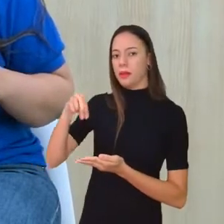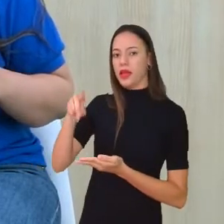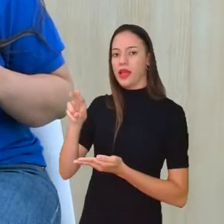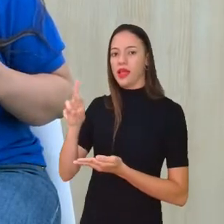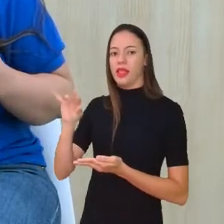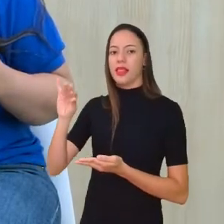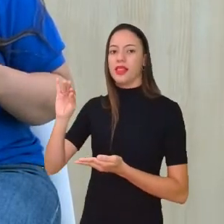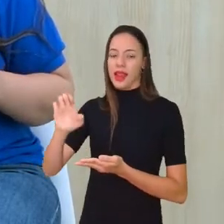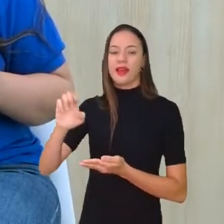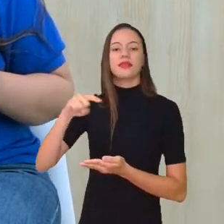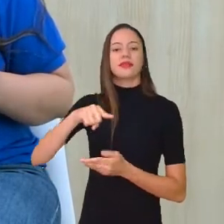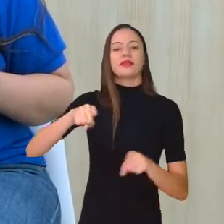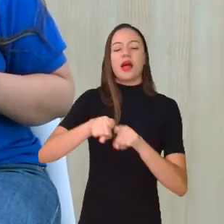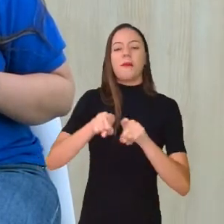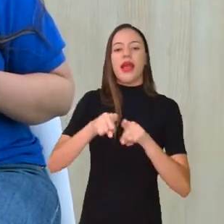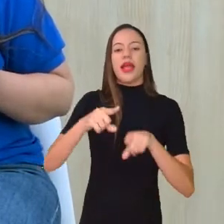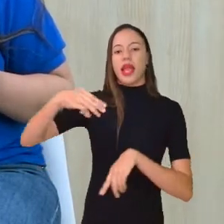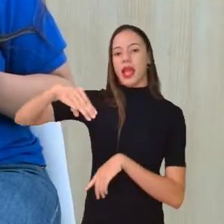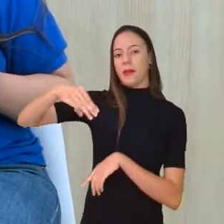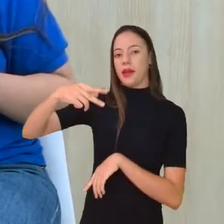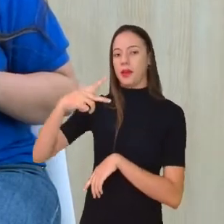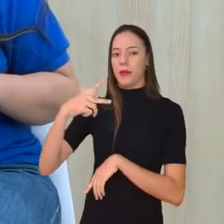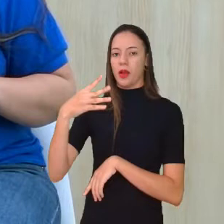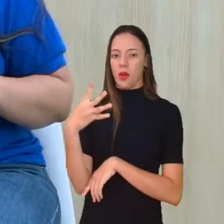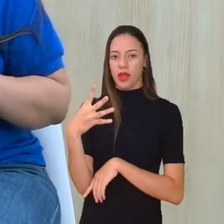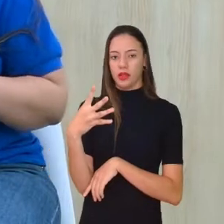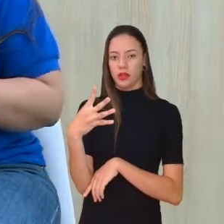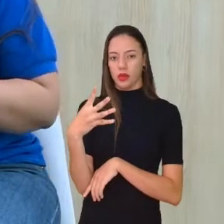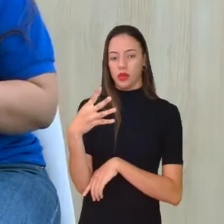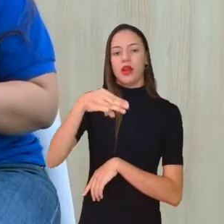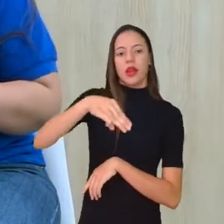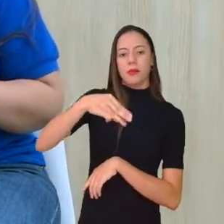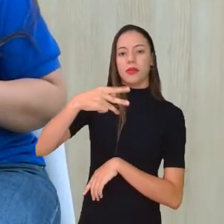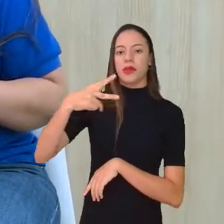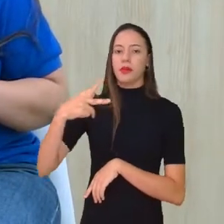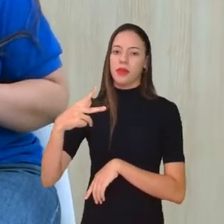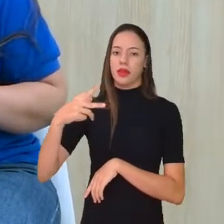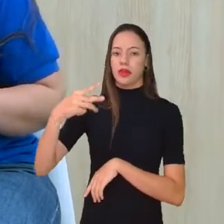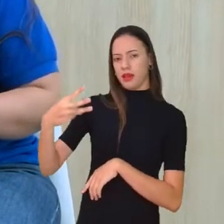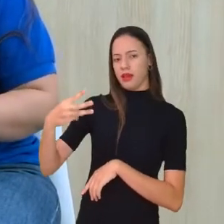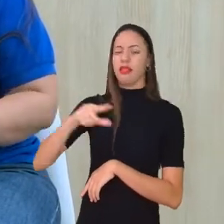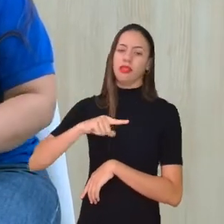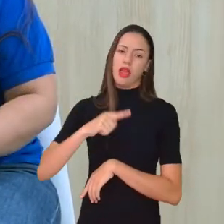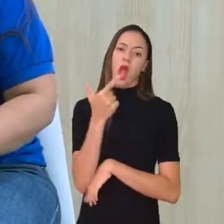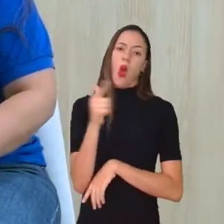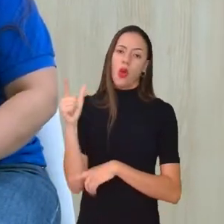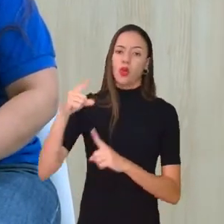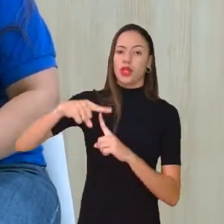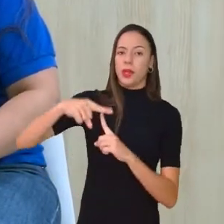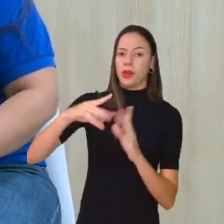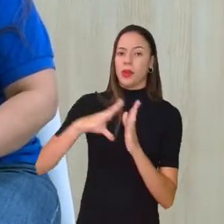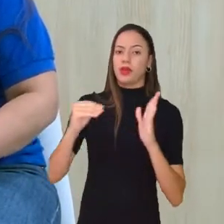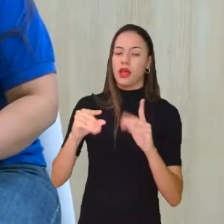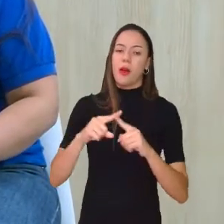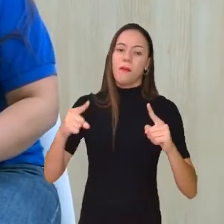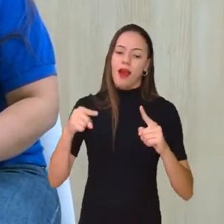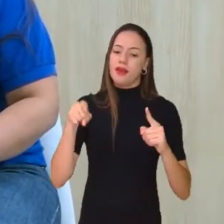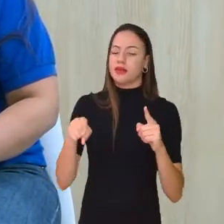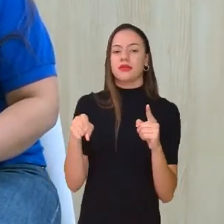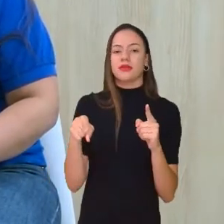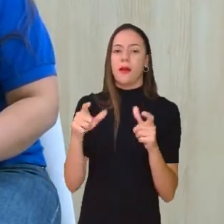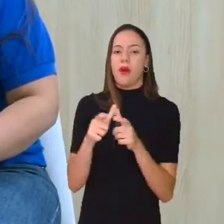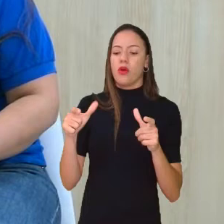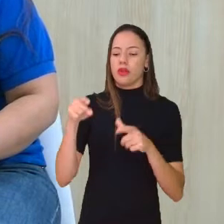música o formato MP3. Agora você tinha lá no formato MP4, tem outros formatos, mas de maneira geral são esses. E agora você tem tudo